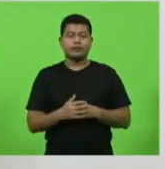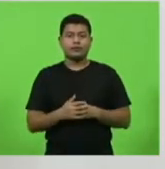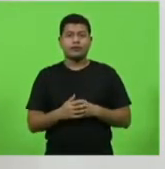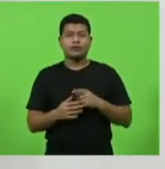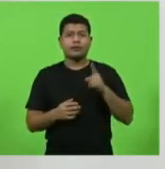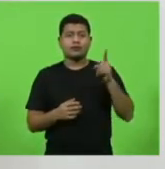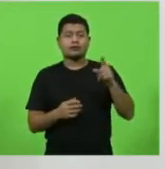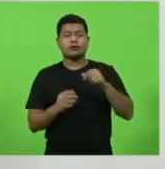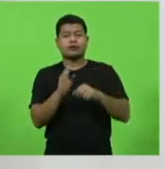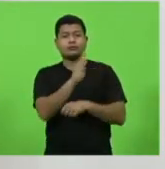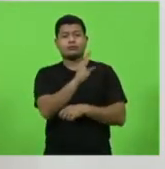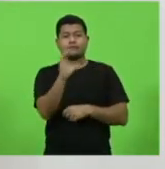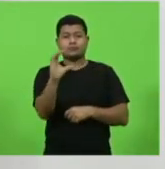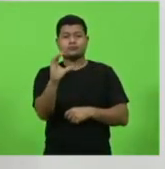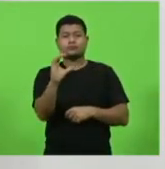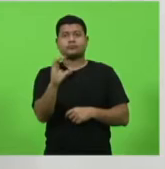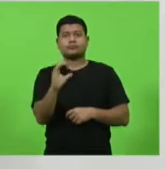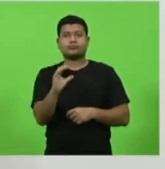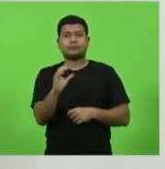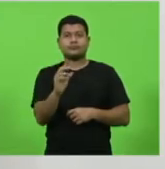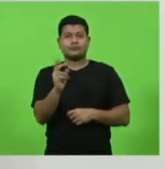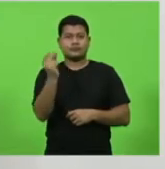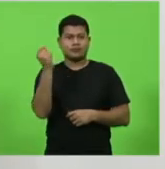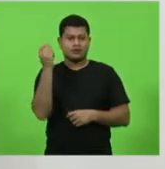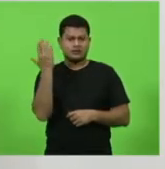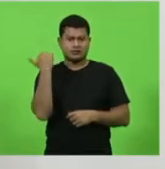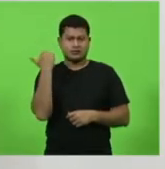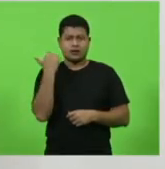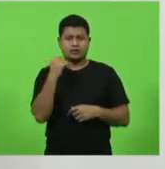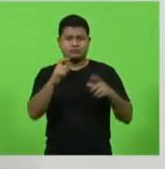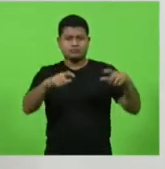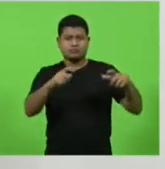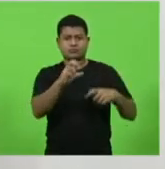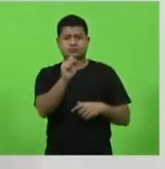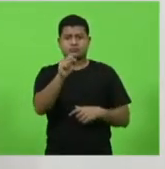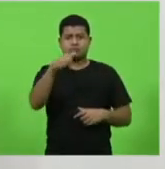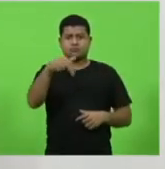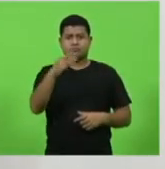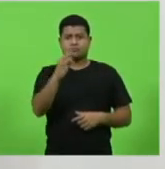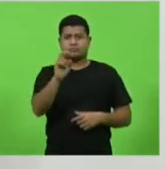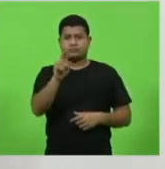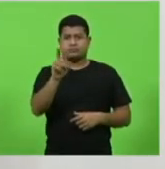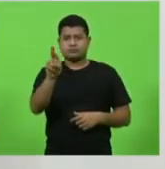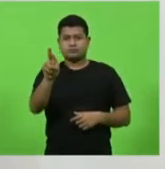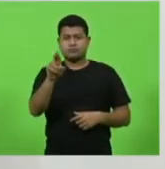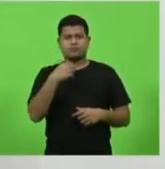de Balneário Camboriú, ali na antiga Santur, e tem ali aquele belíssimo equipamento